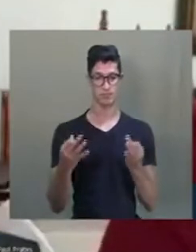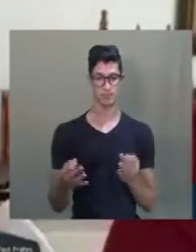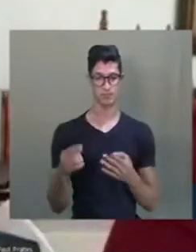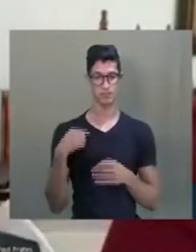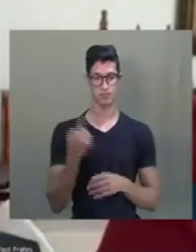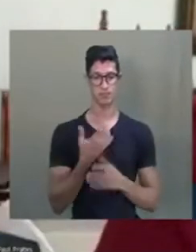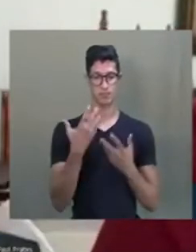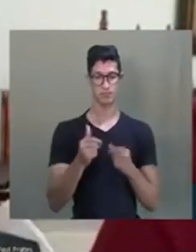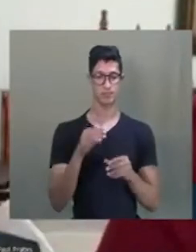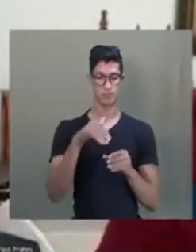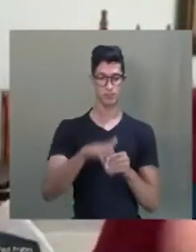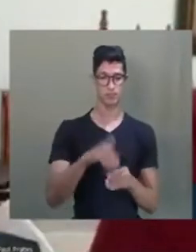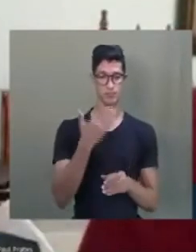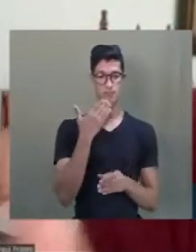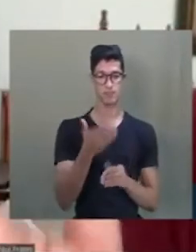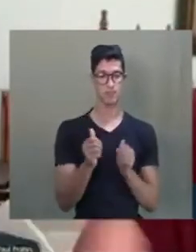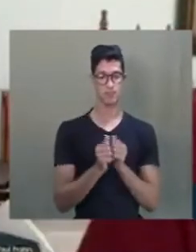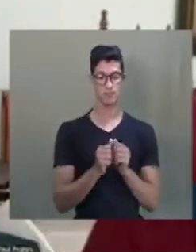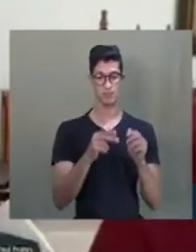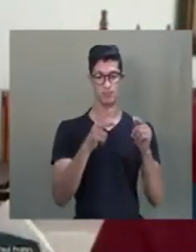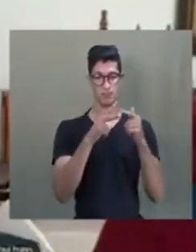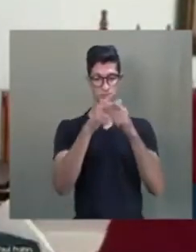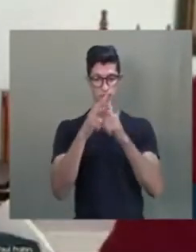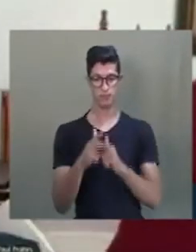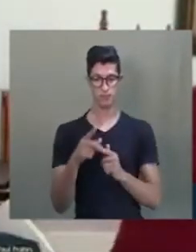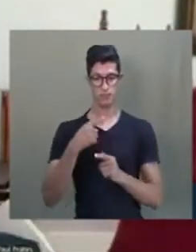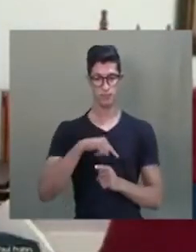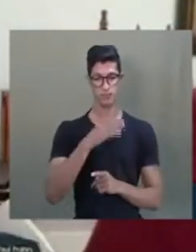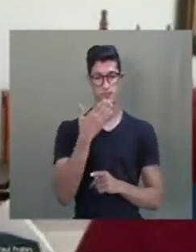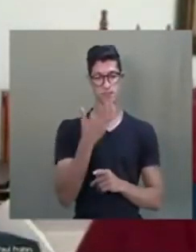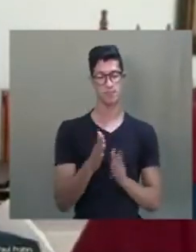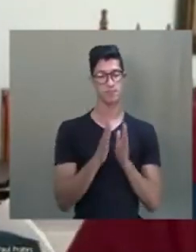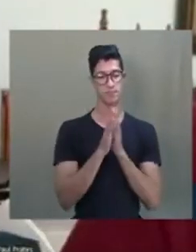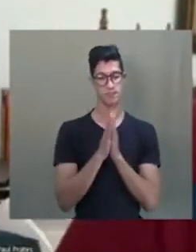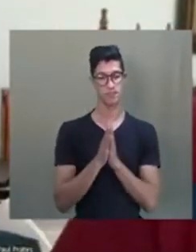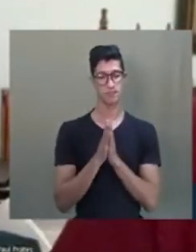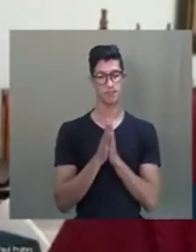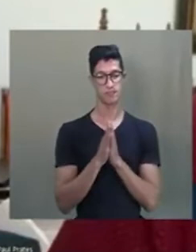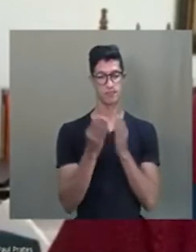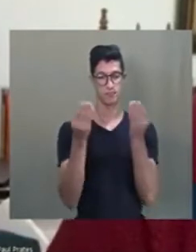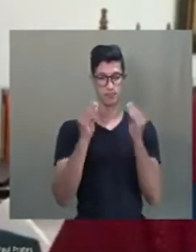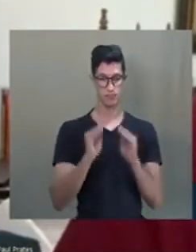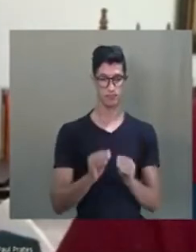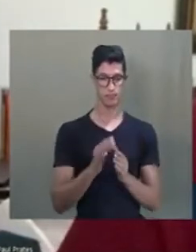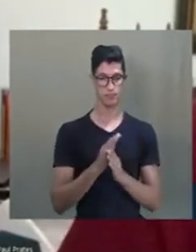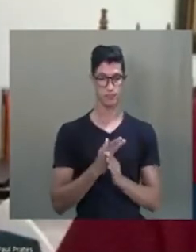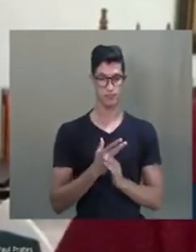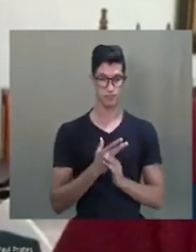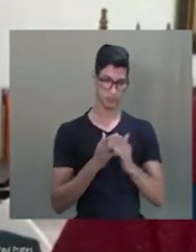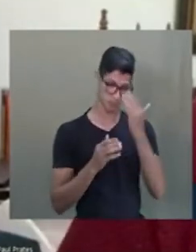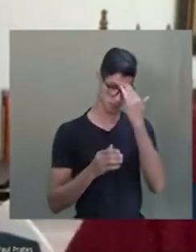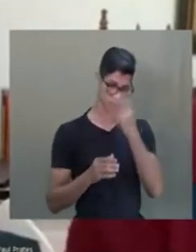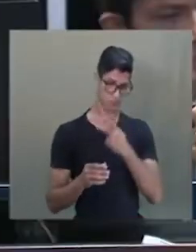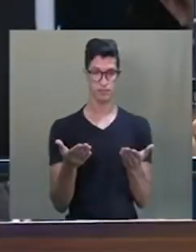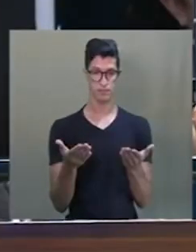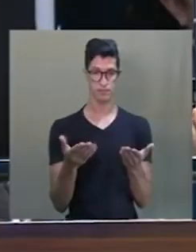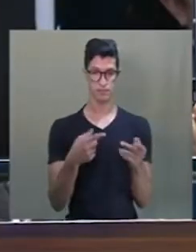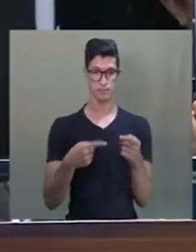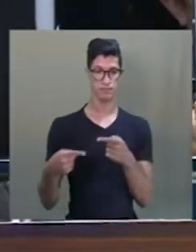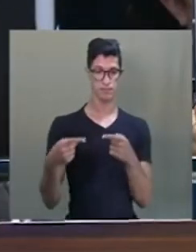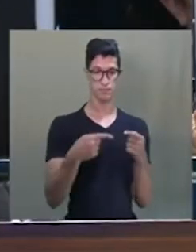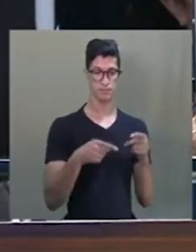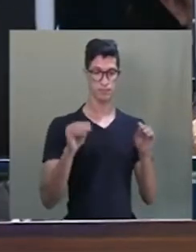nós vamos votar a favor com essa correção que nós estamos pedindo encarecidamente que seja considerada. Obrigado, presidente.